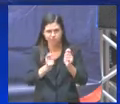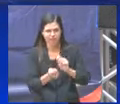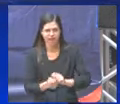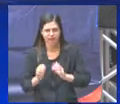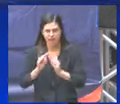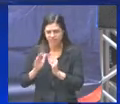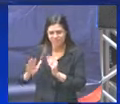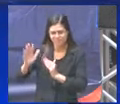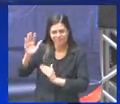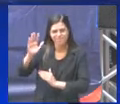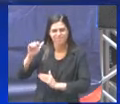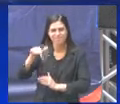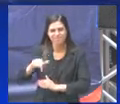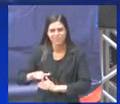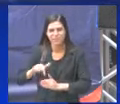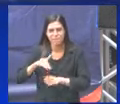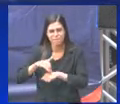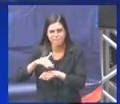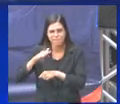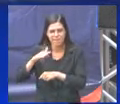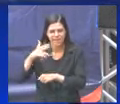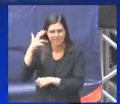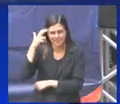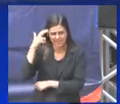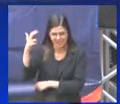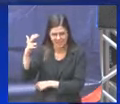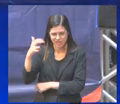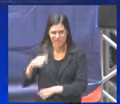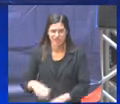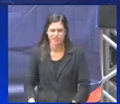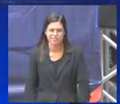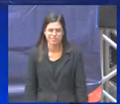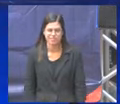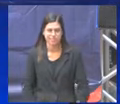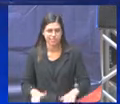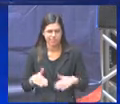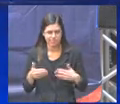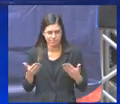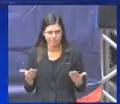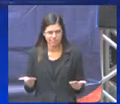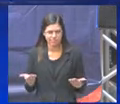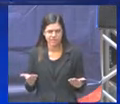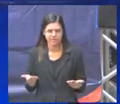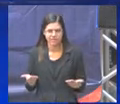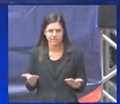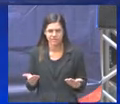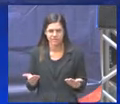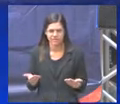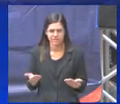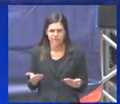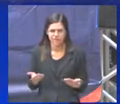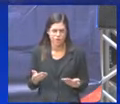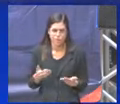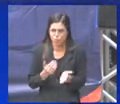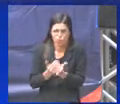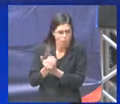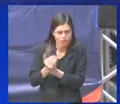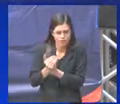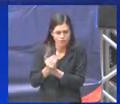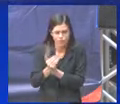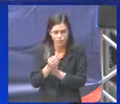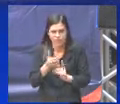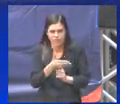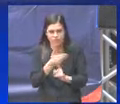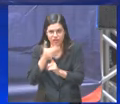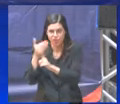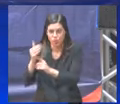comunidades em comunidades mais inteligentes. Então, não nasceu a partir da tecnologia, e sim a